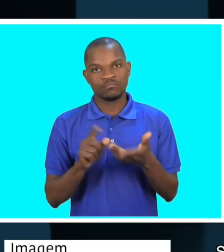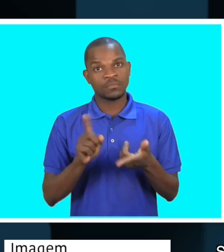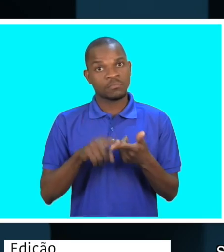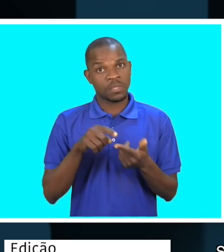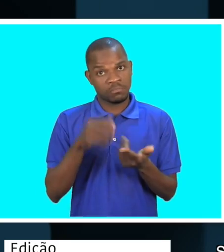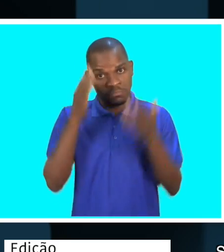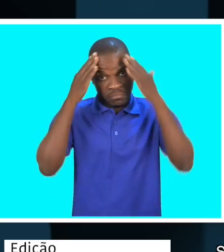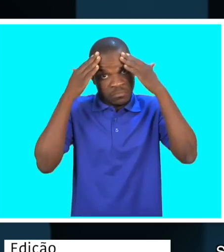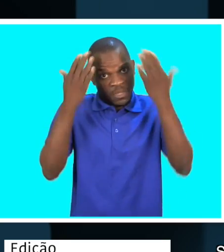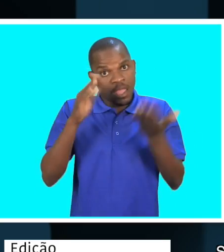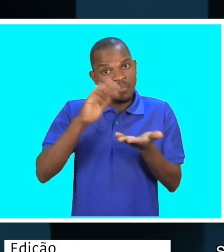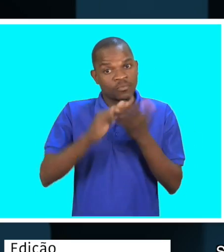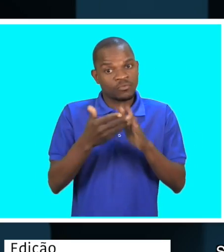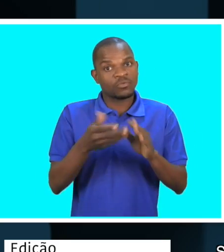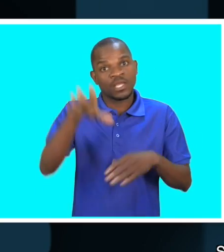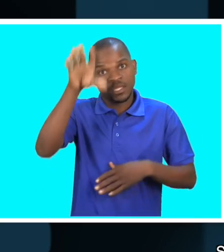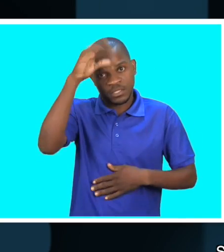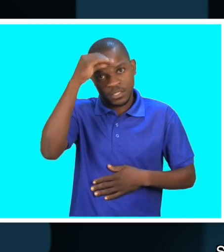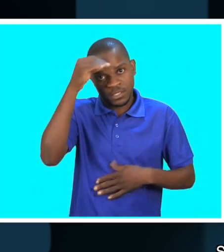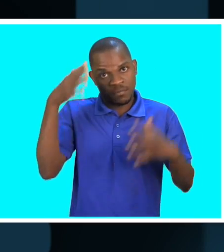professores entendem os testes?